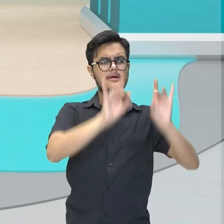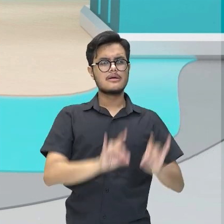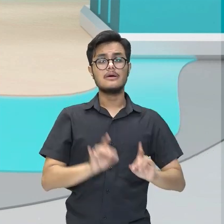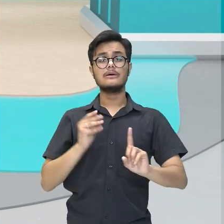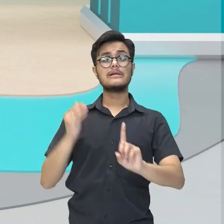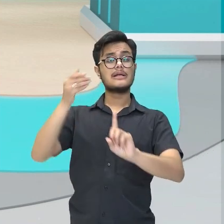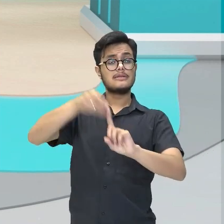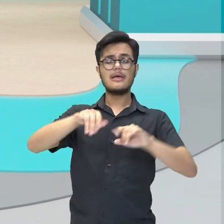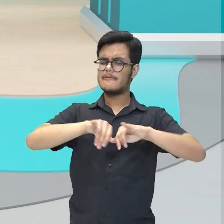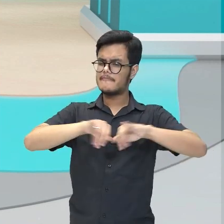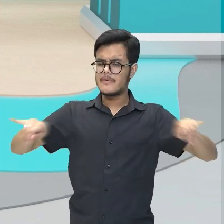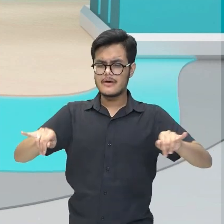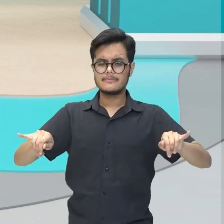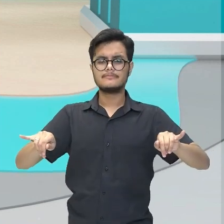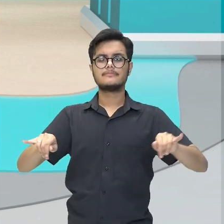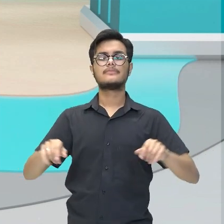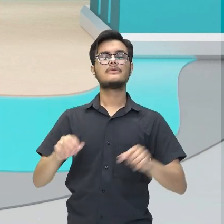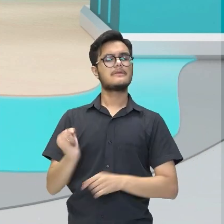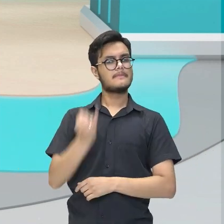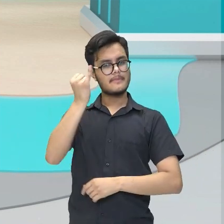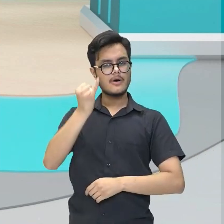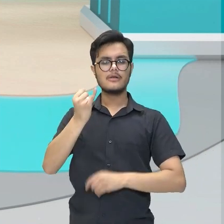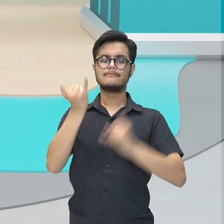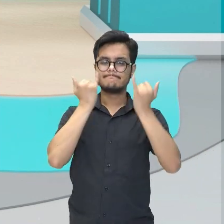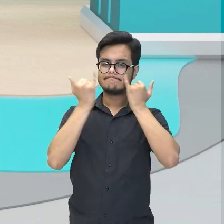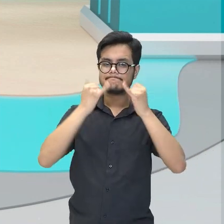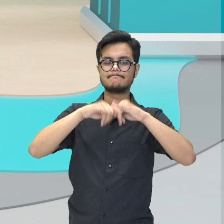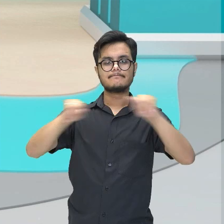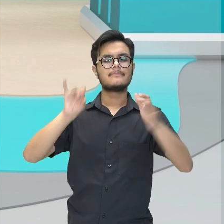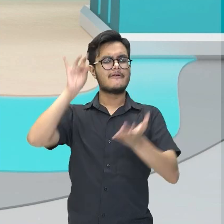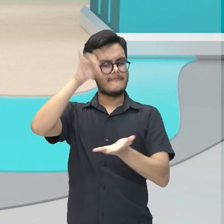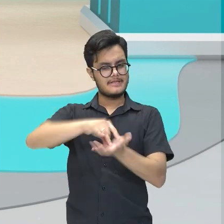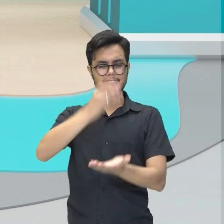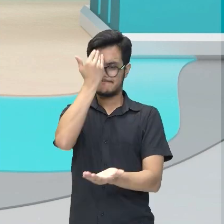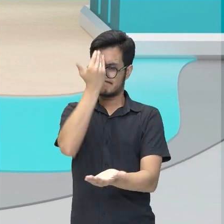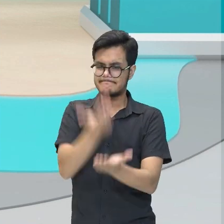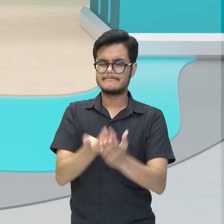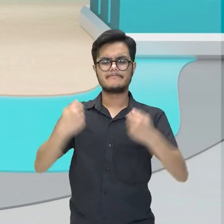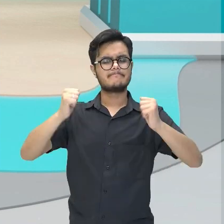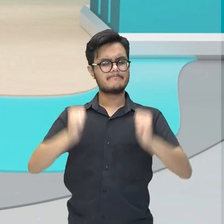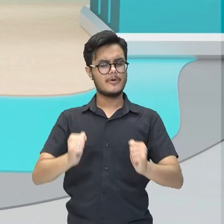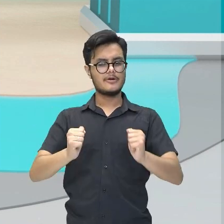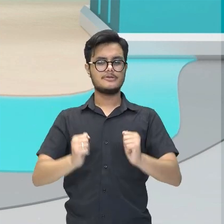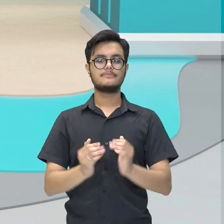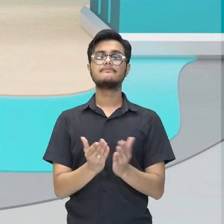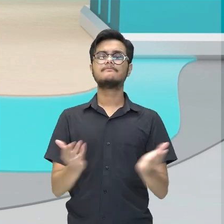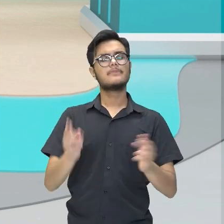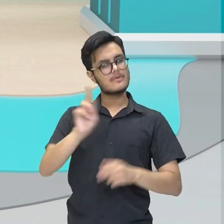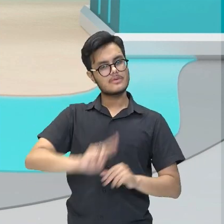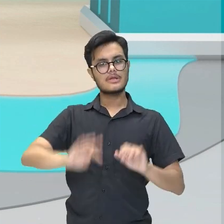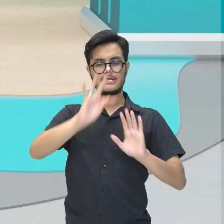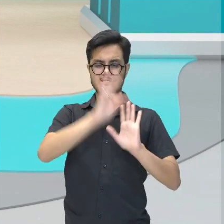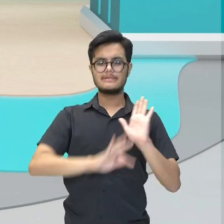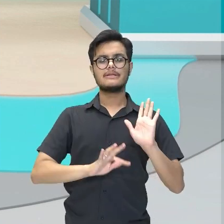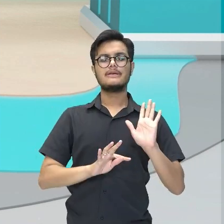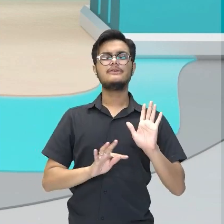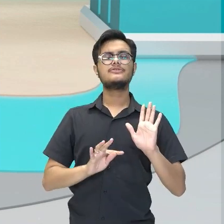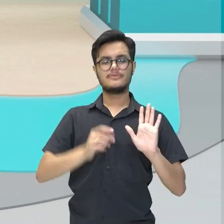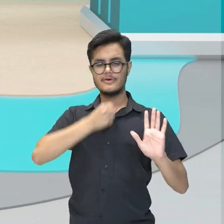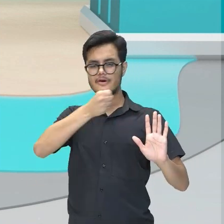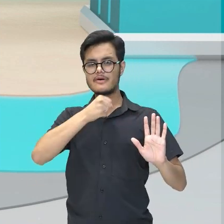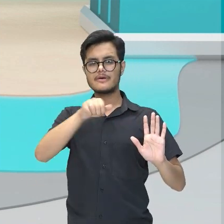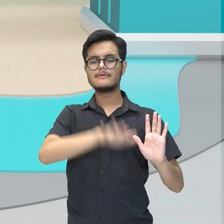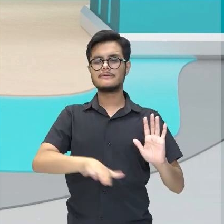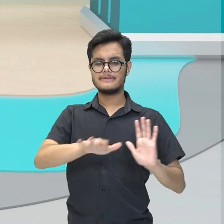indireto, e tudo isso, claro, para levar informação confiável, certo? Então, esse é o gênero reportagem do